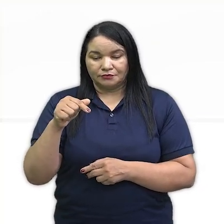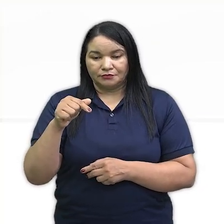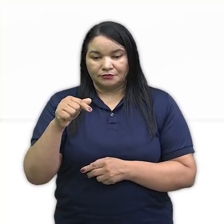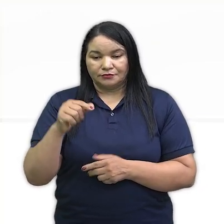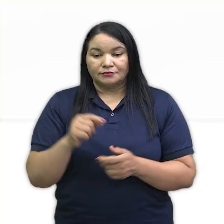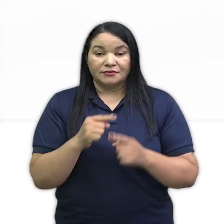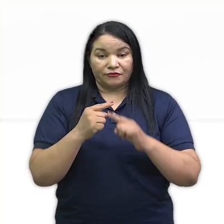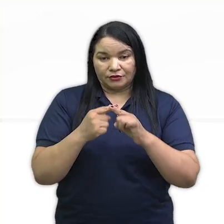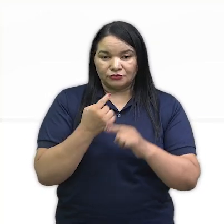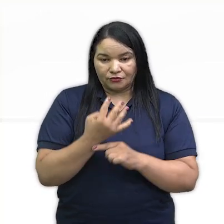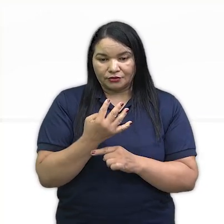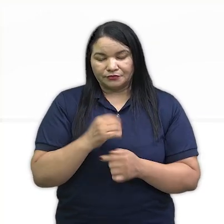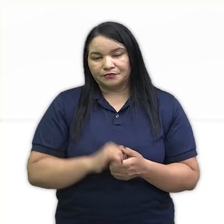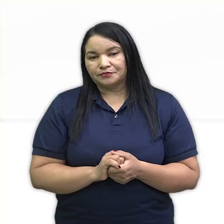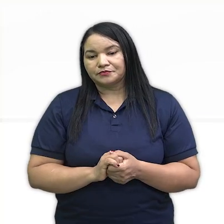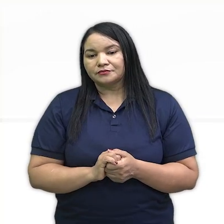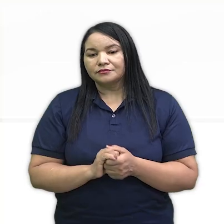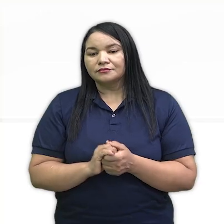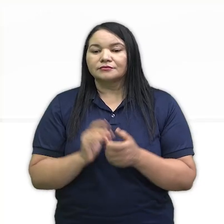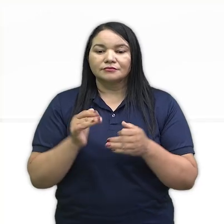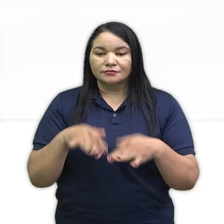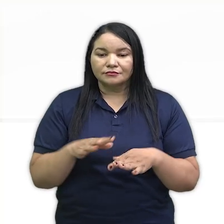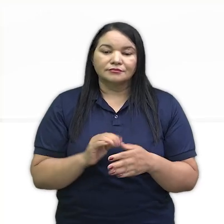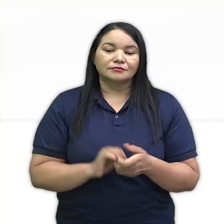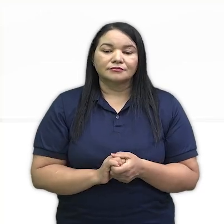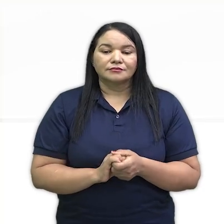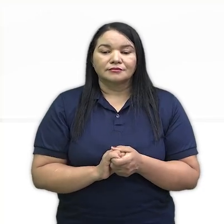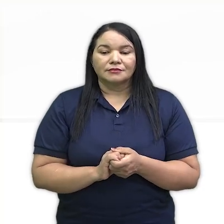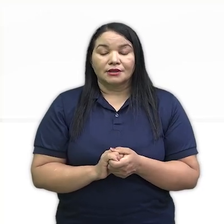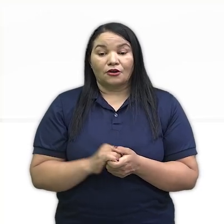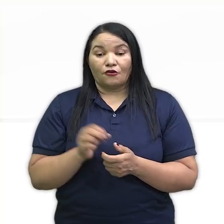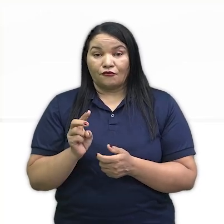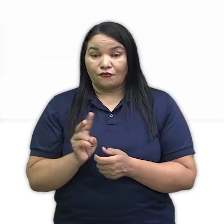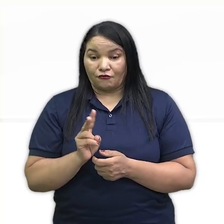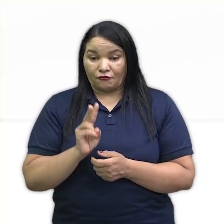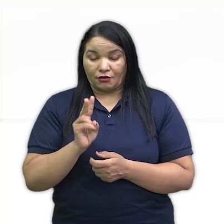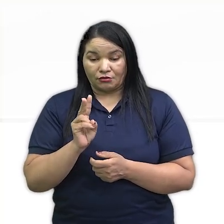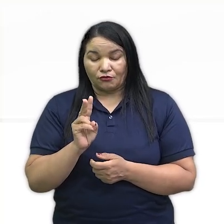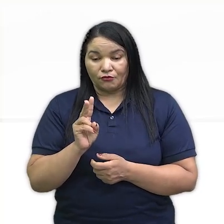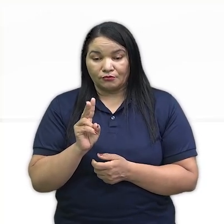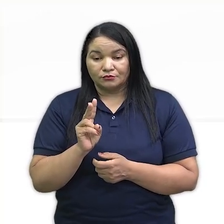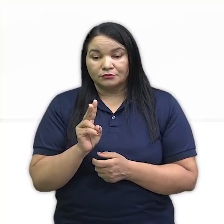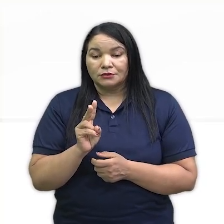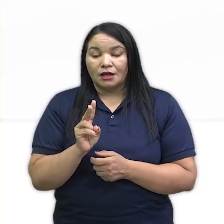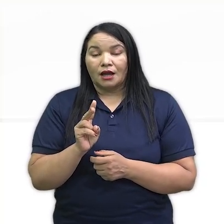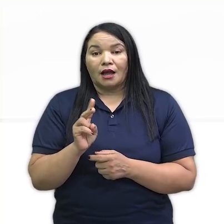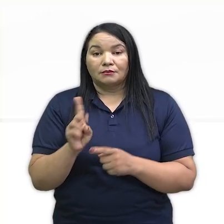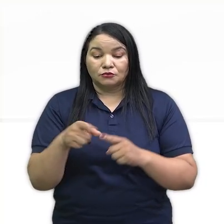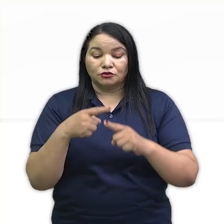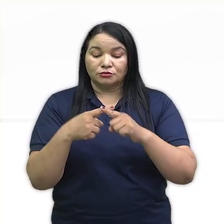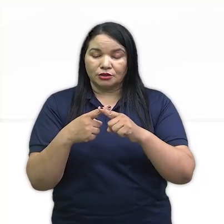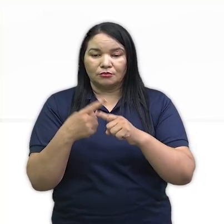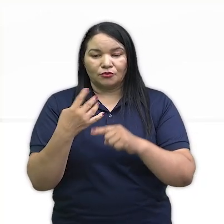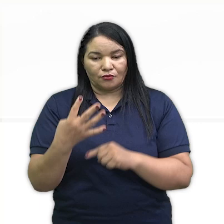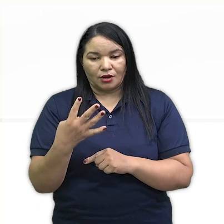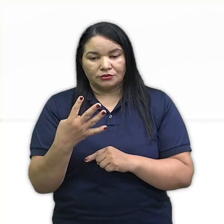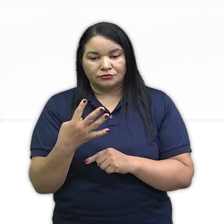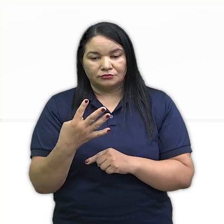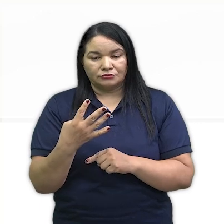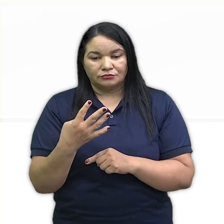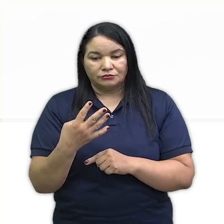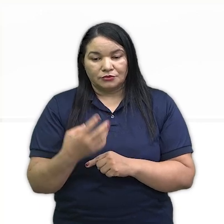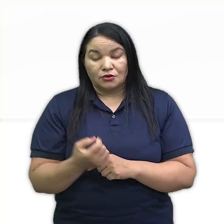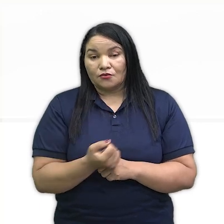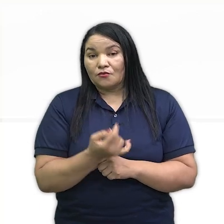2187, tá? Então, para finalizar, basta pegar esse valor e multiplicar por 4.